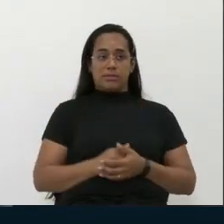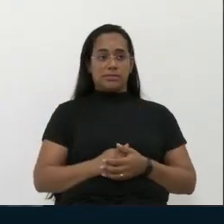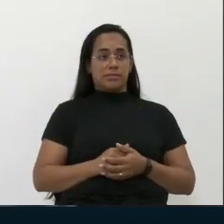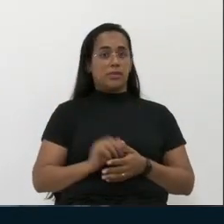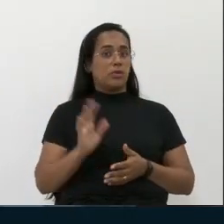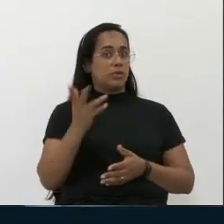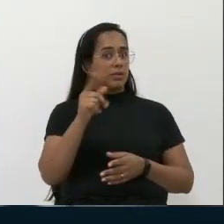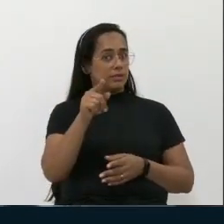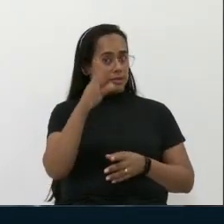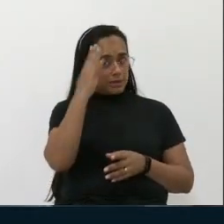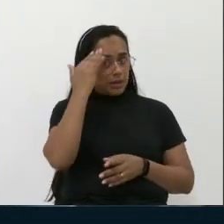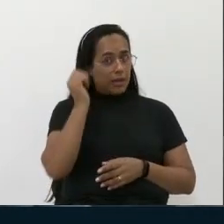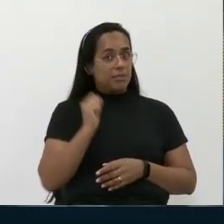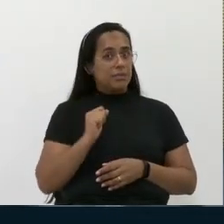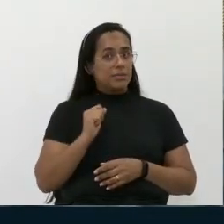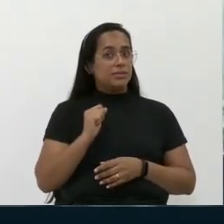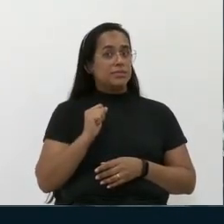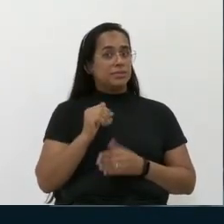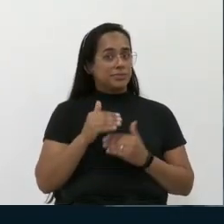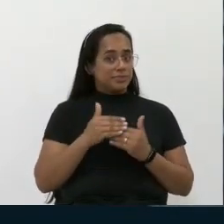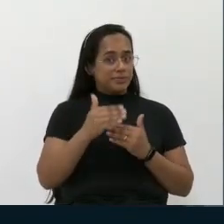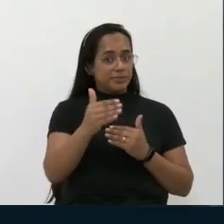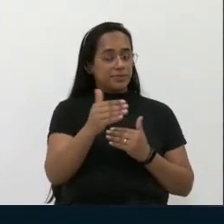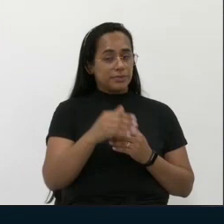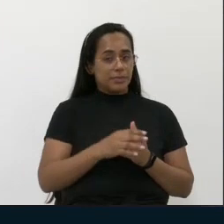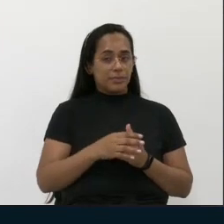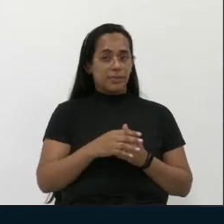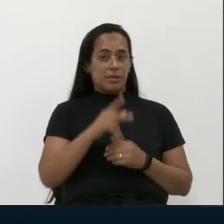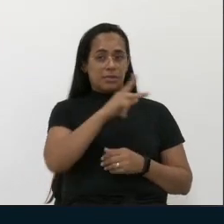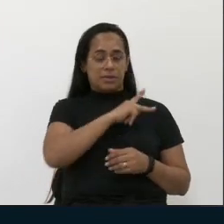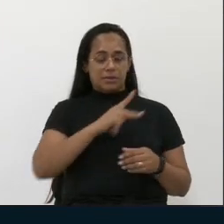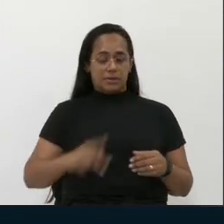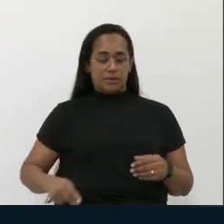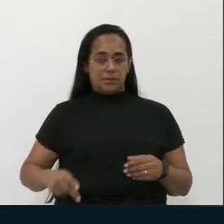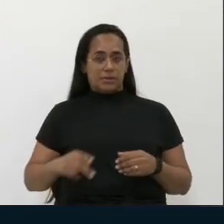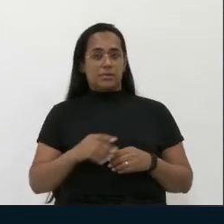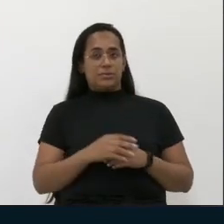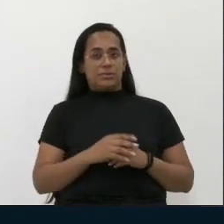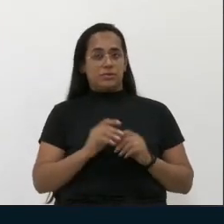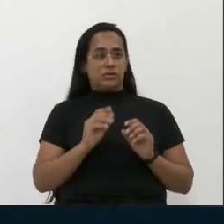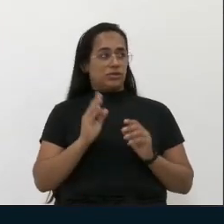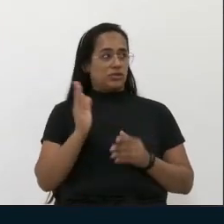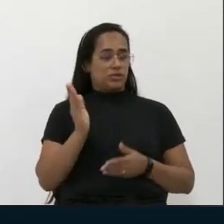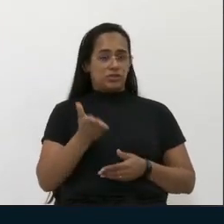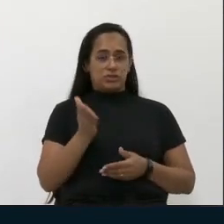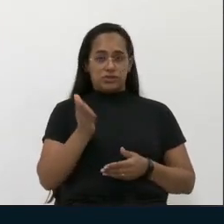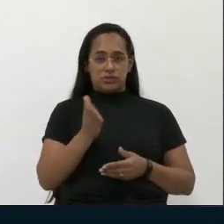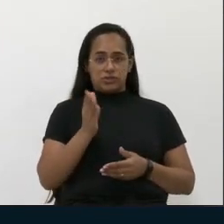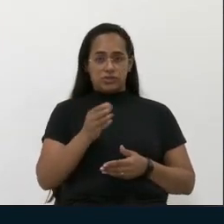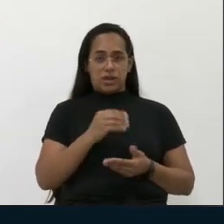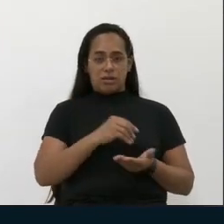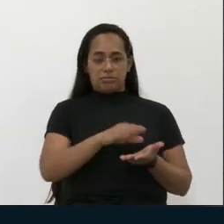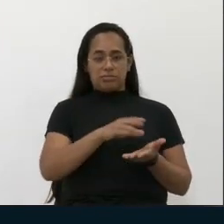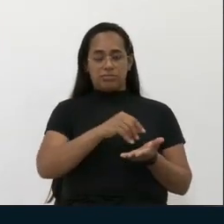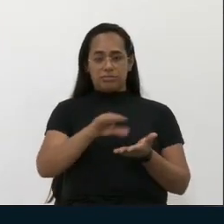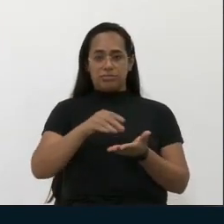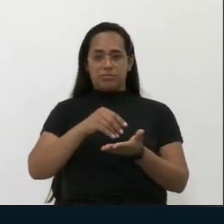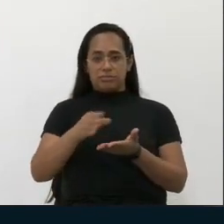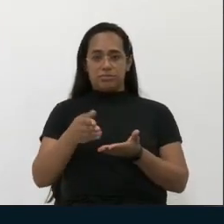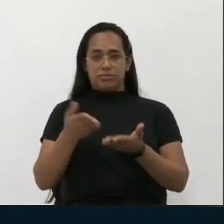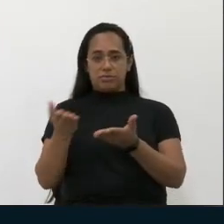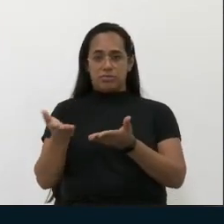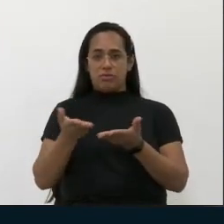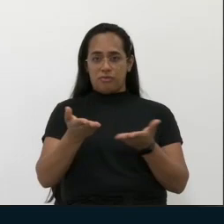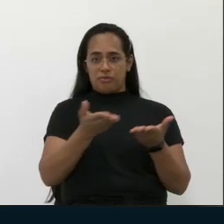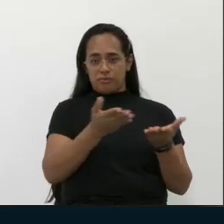já está emitindo os convites para o governador do Estado e para o prefeito para participar, porque aqui também não tem essa e não